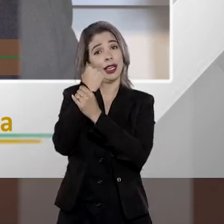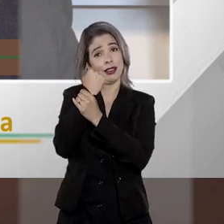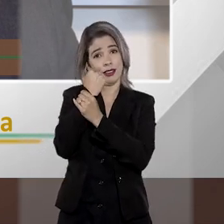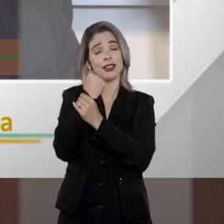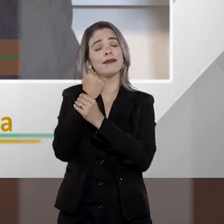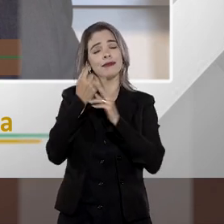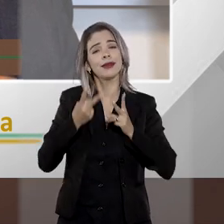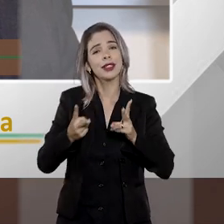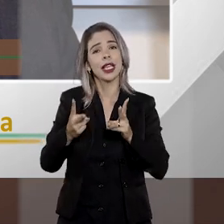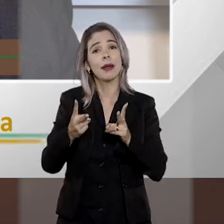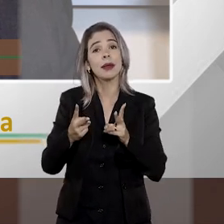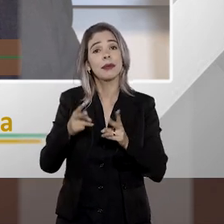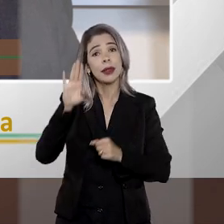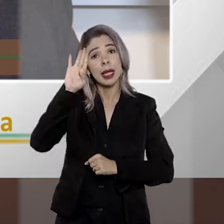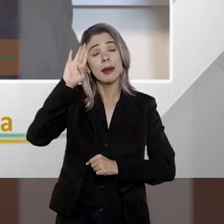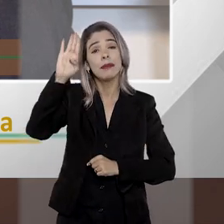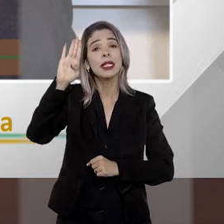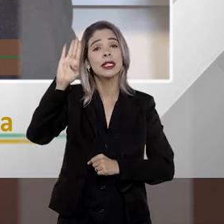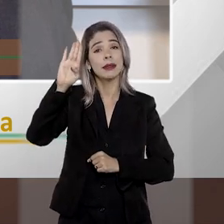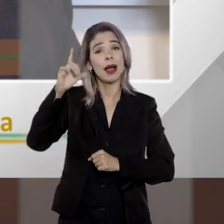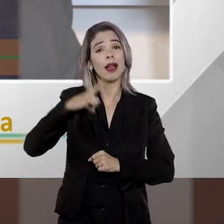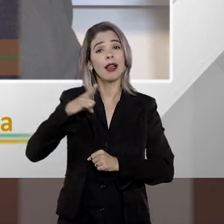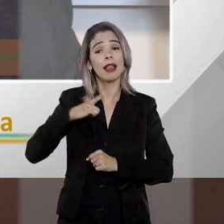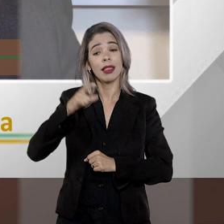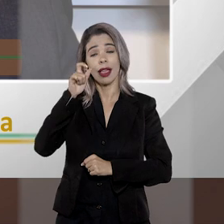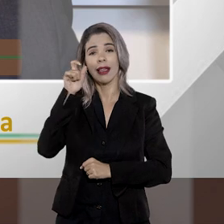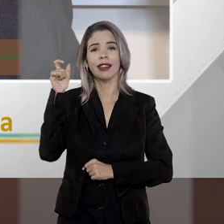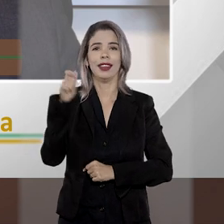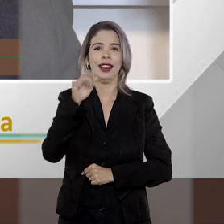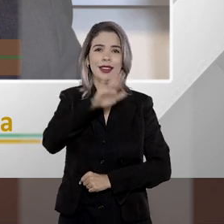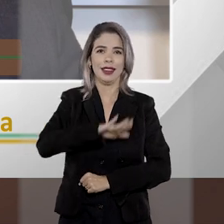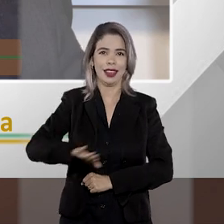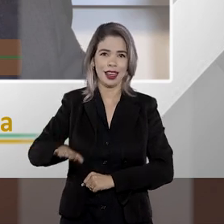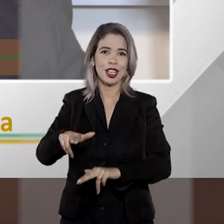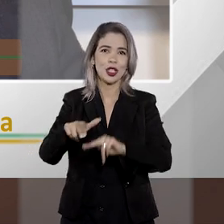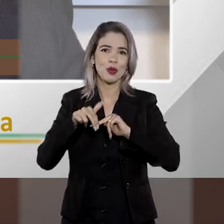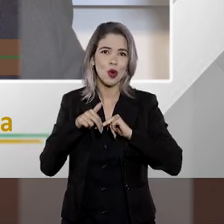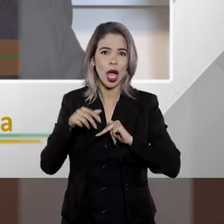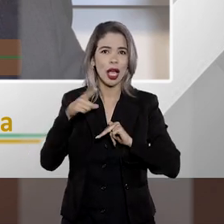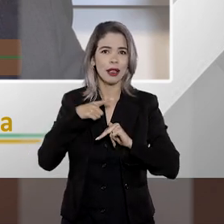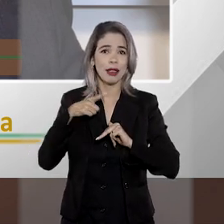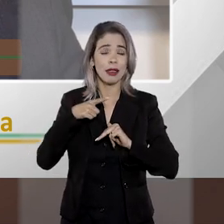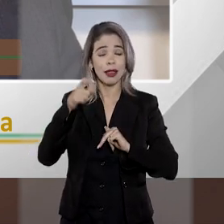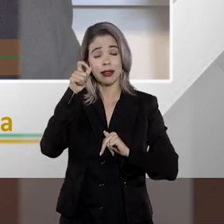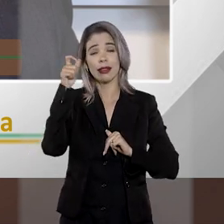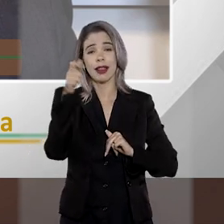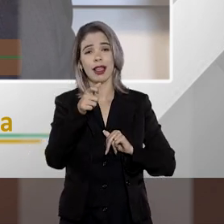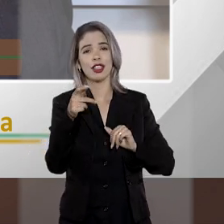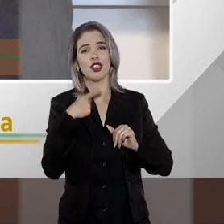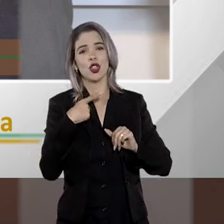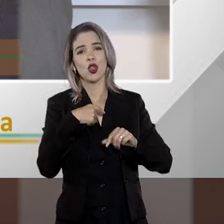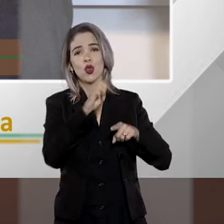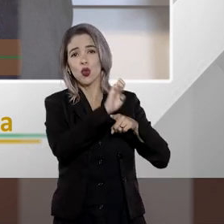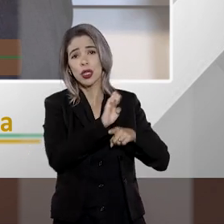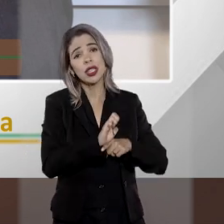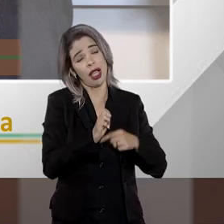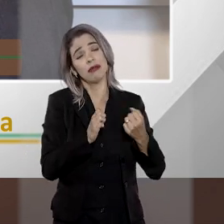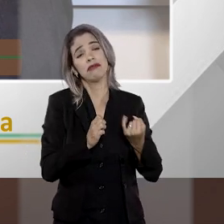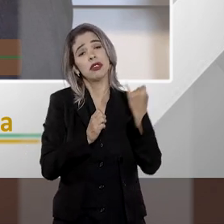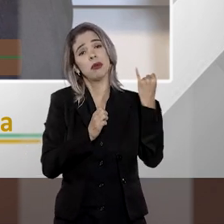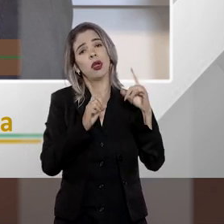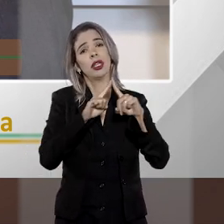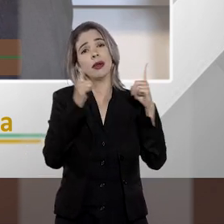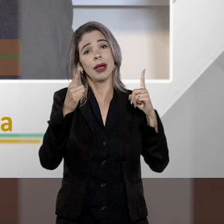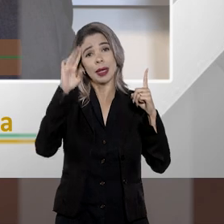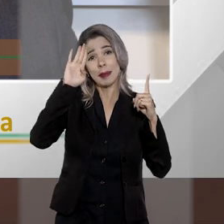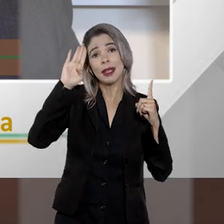em primeiro plano, a satisfação dos interesses e direitos da criança em face desse interesse do Estado, que é legítimo, em